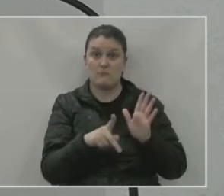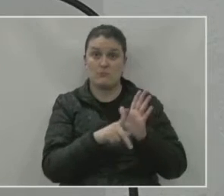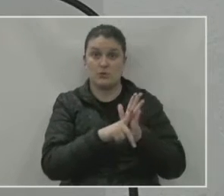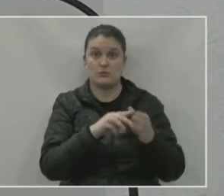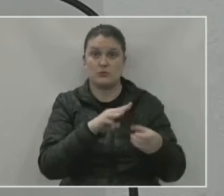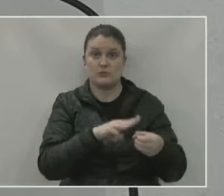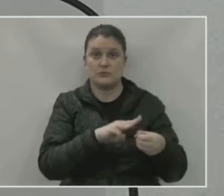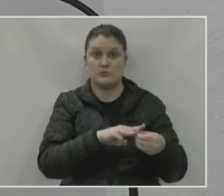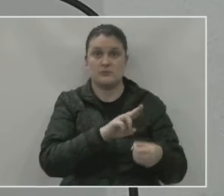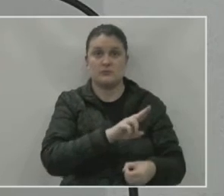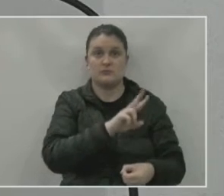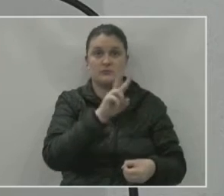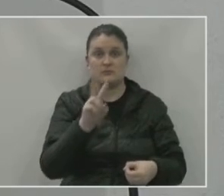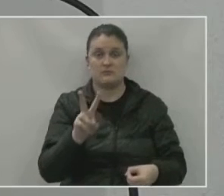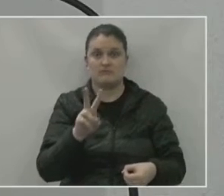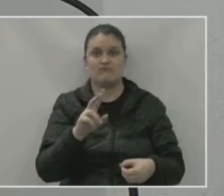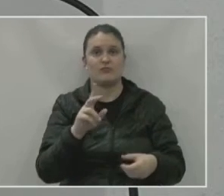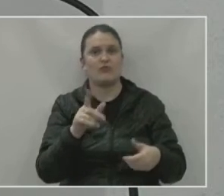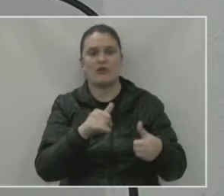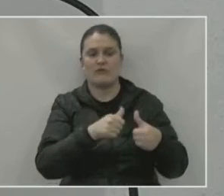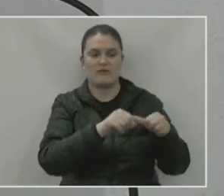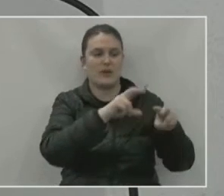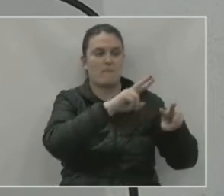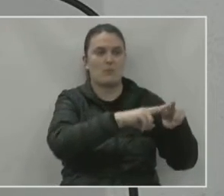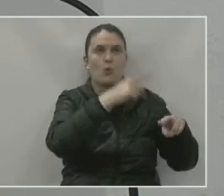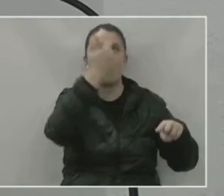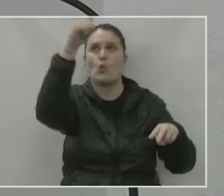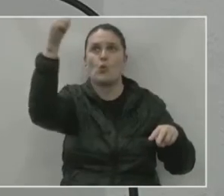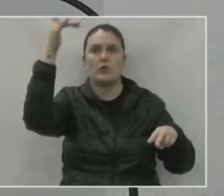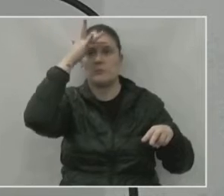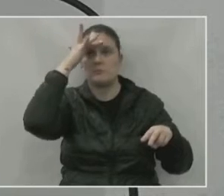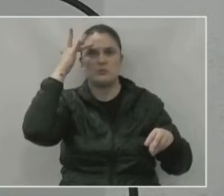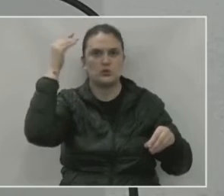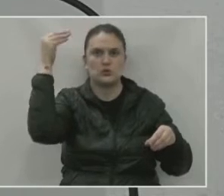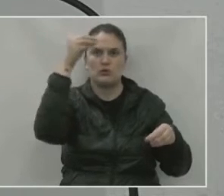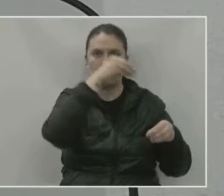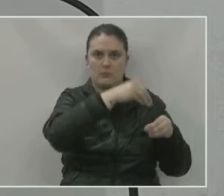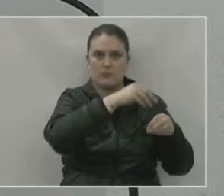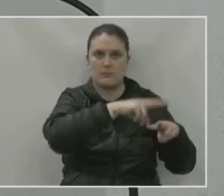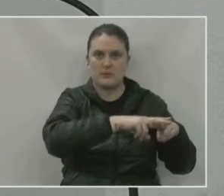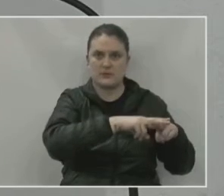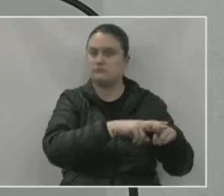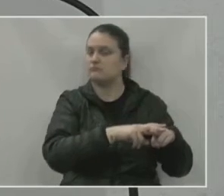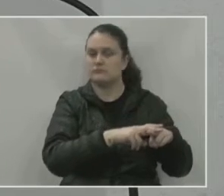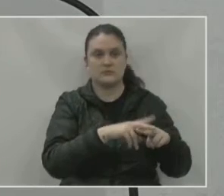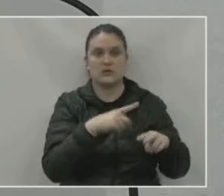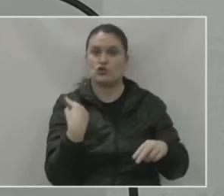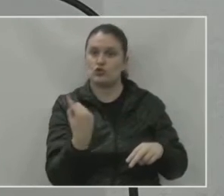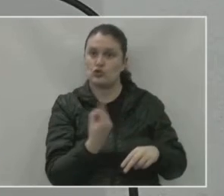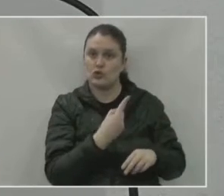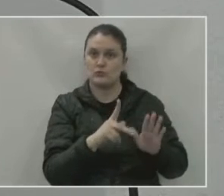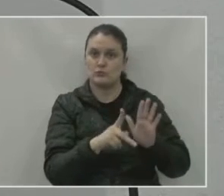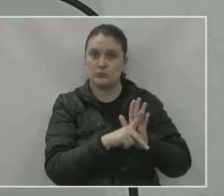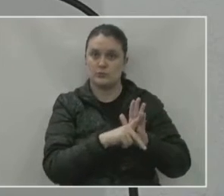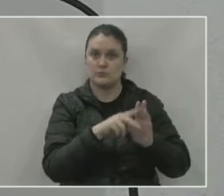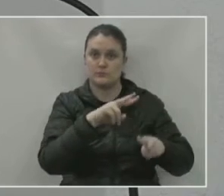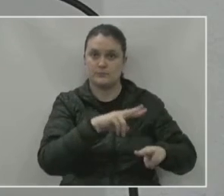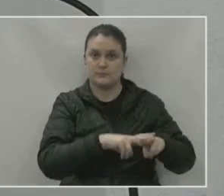União da Vitória. Tá? Não vai abrigar preso de fora, não vai... É uma situação para abrigar os nossos